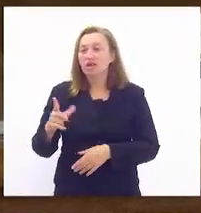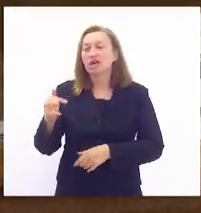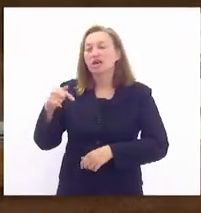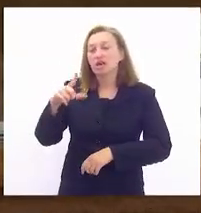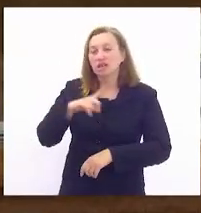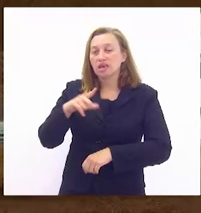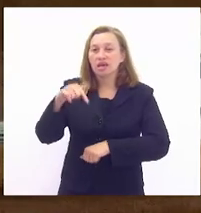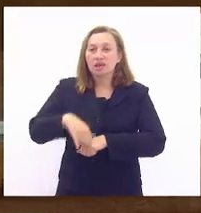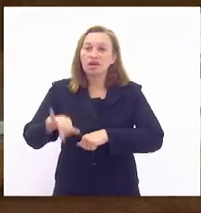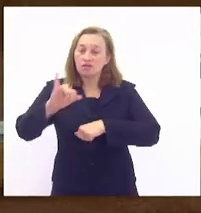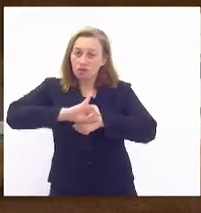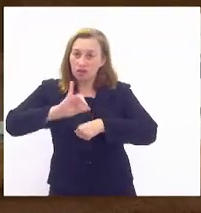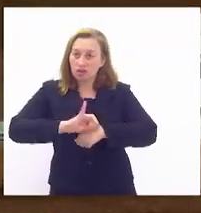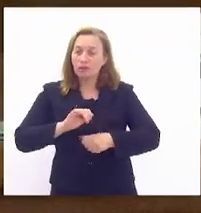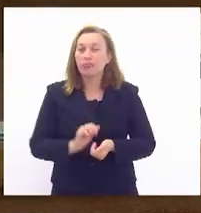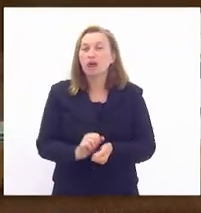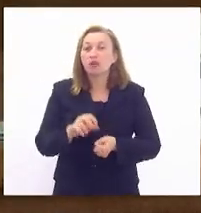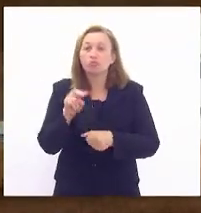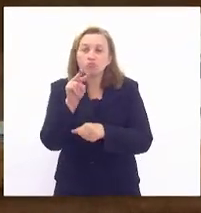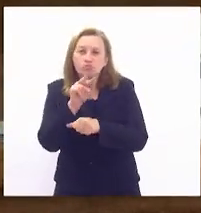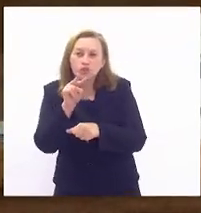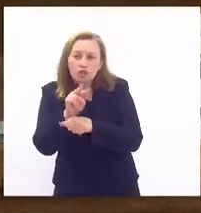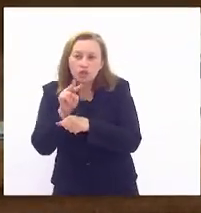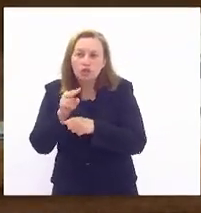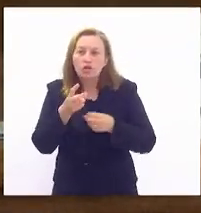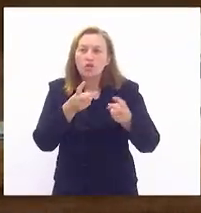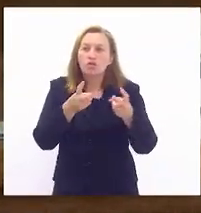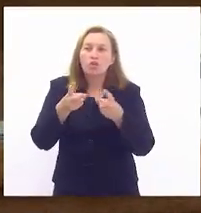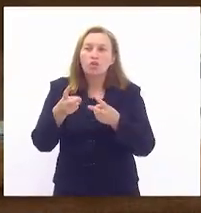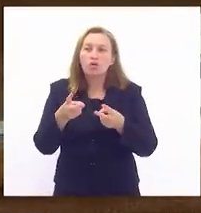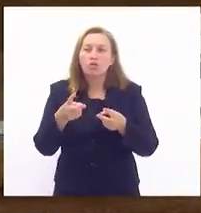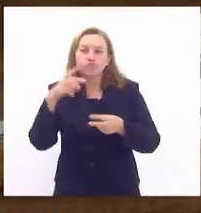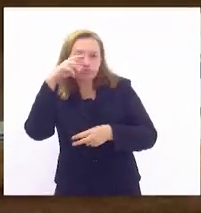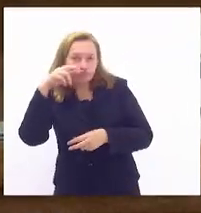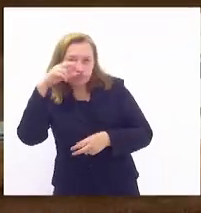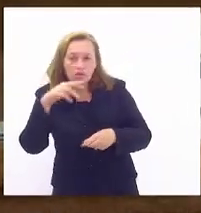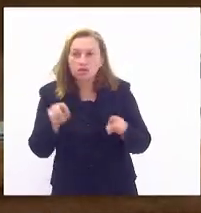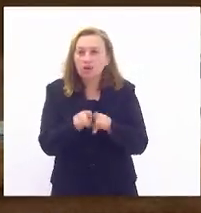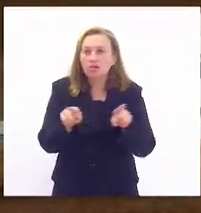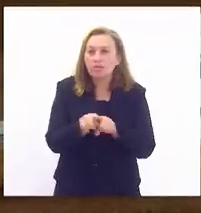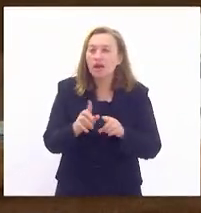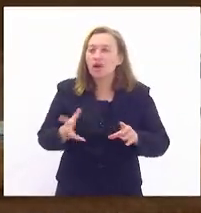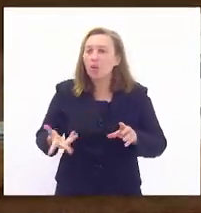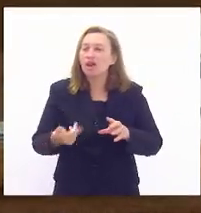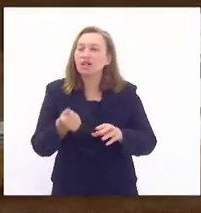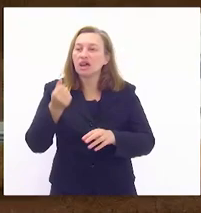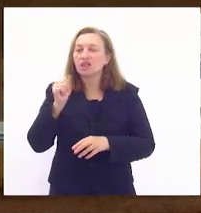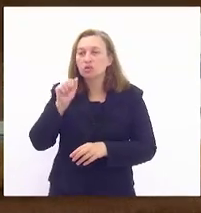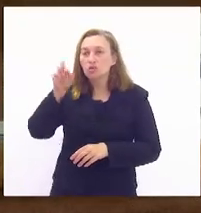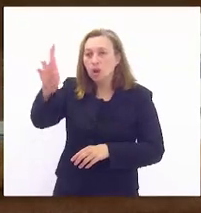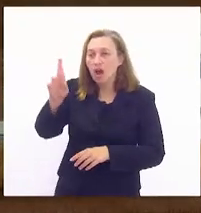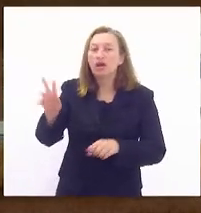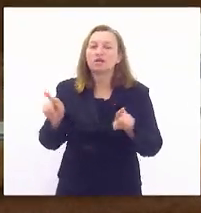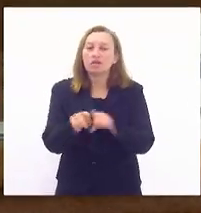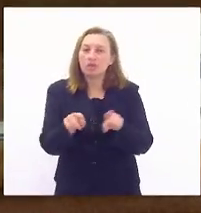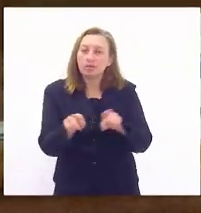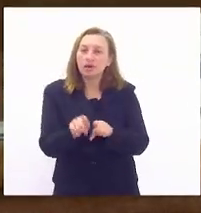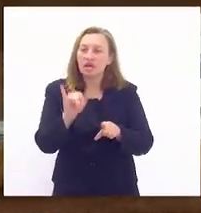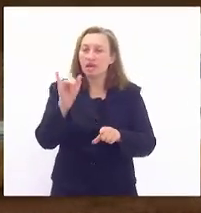Redonda. Monitoramento da qualidade do ar, trouxemos também uma estação móvel para ficar